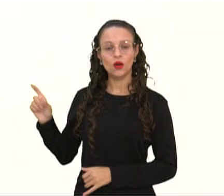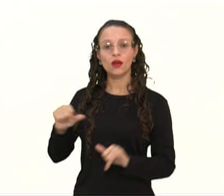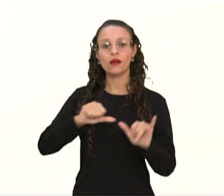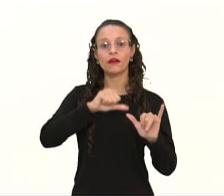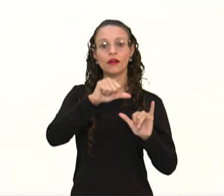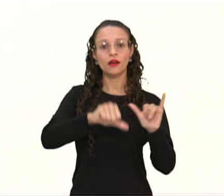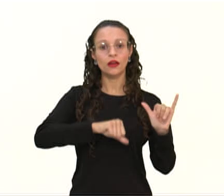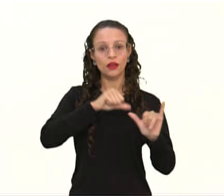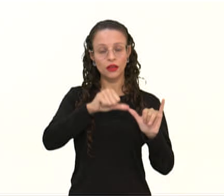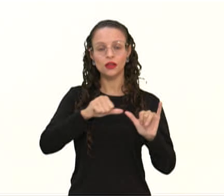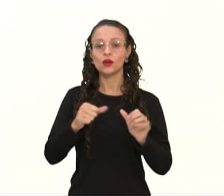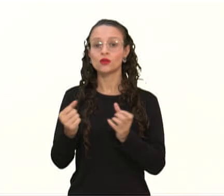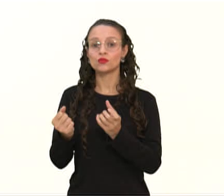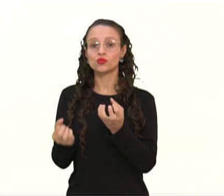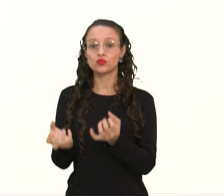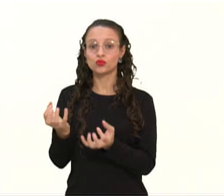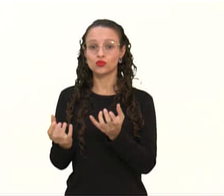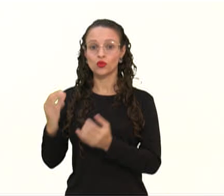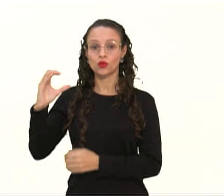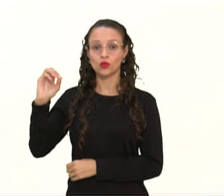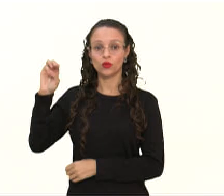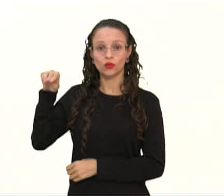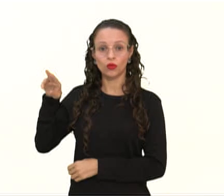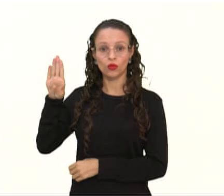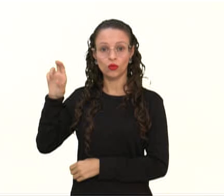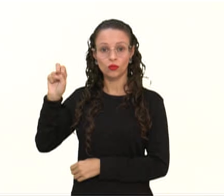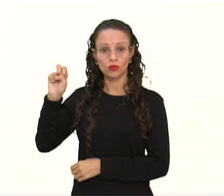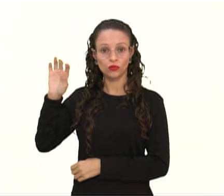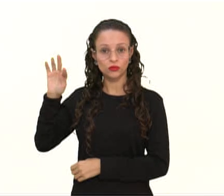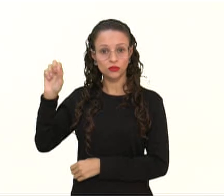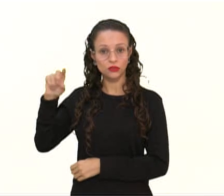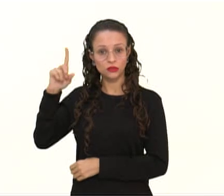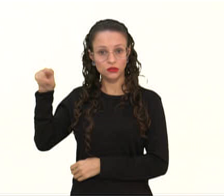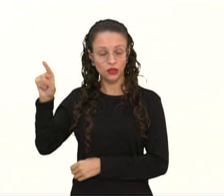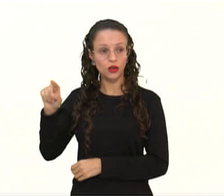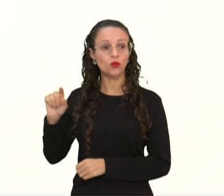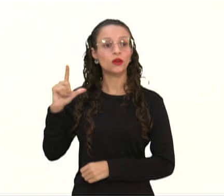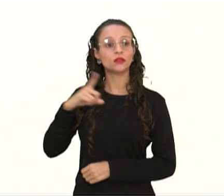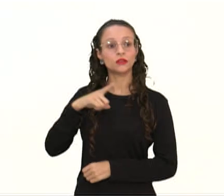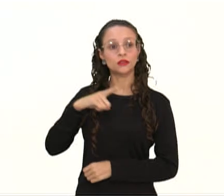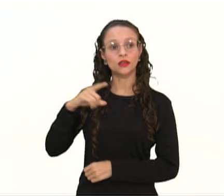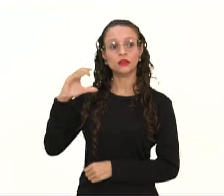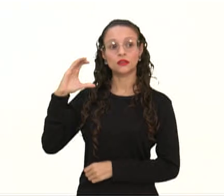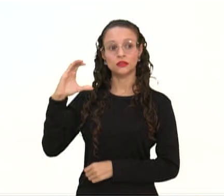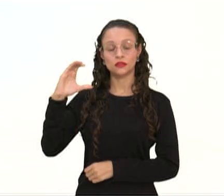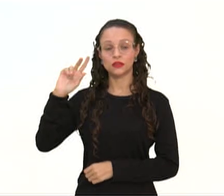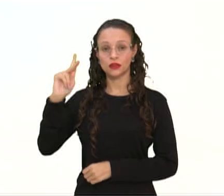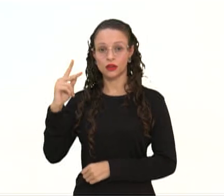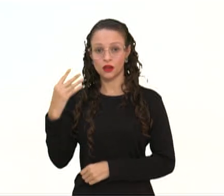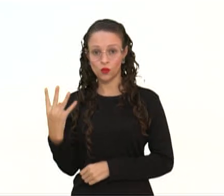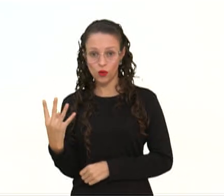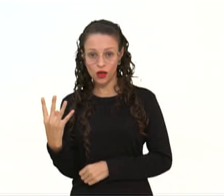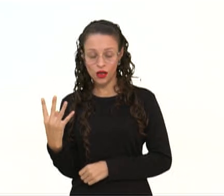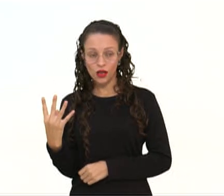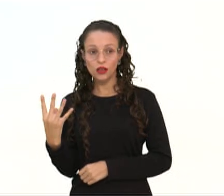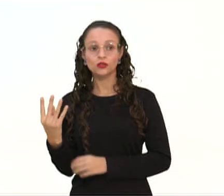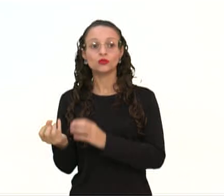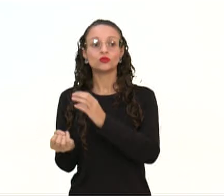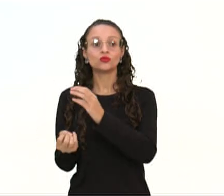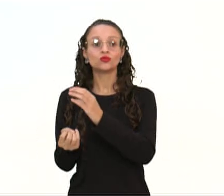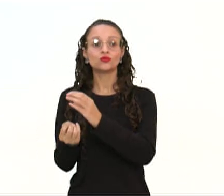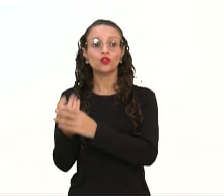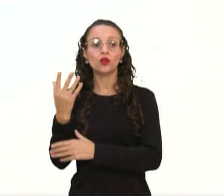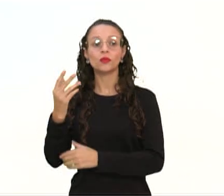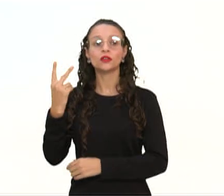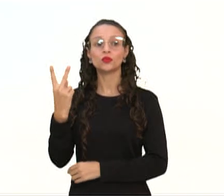reação de combustão, não é mesmo? Tem o CH4, que é o metano, na presença do oxigênio, formando